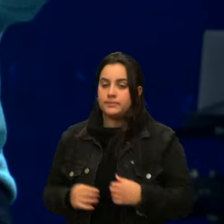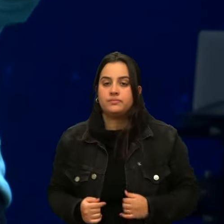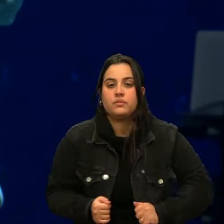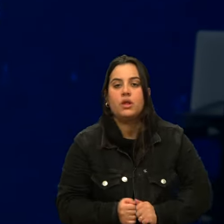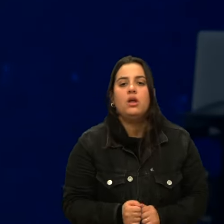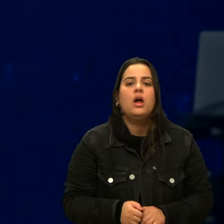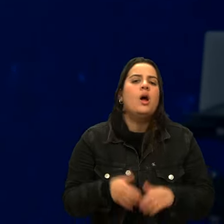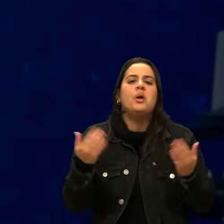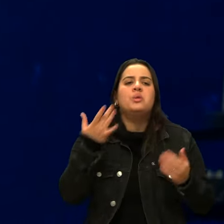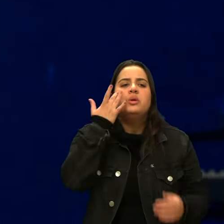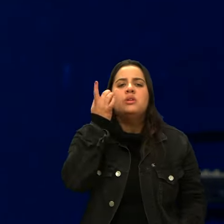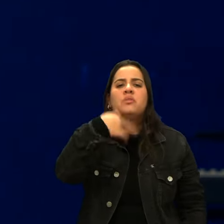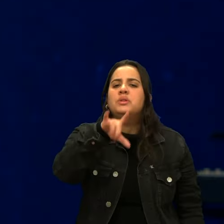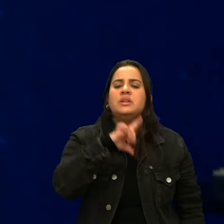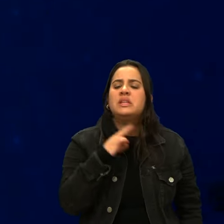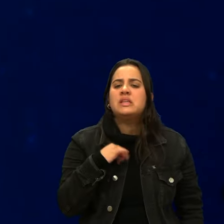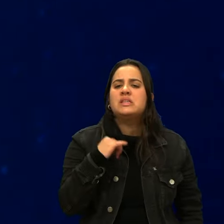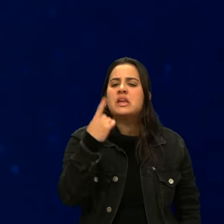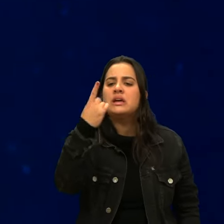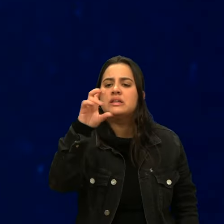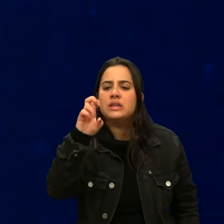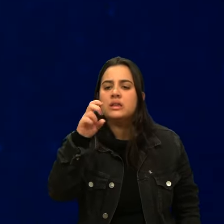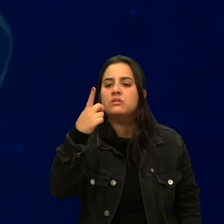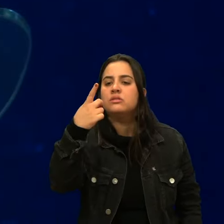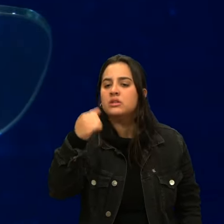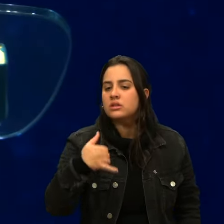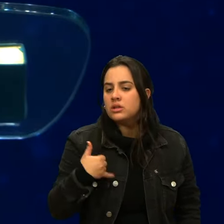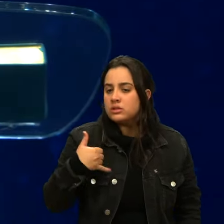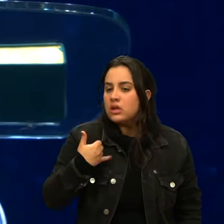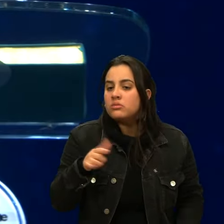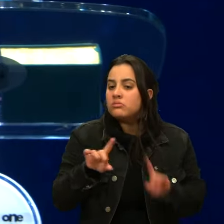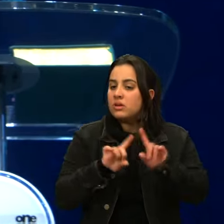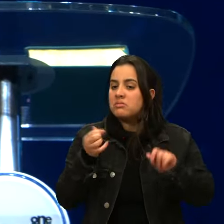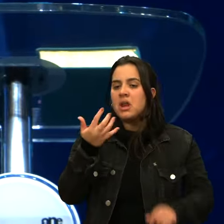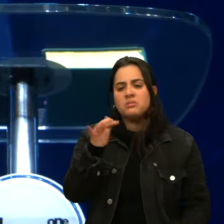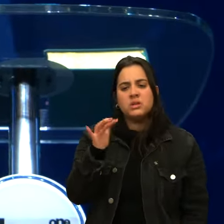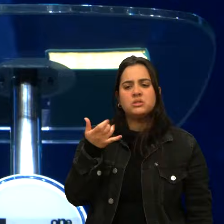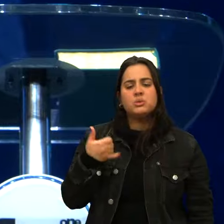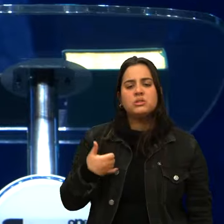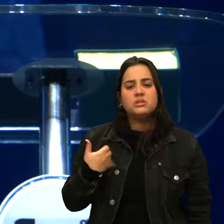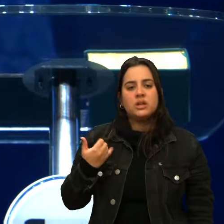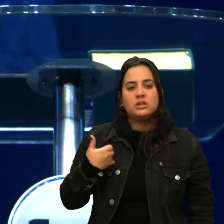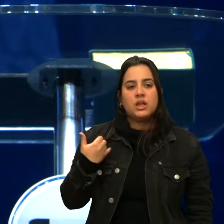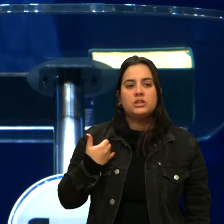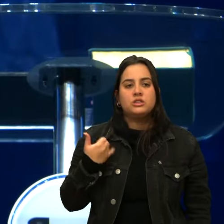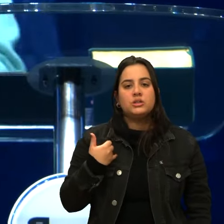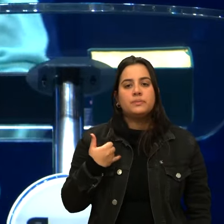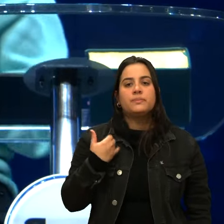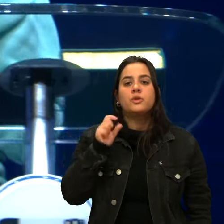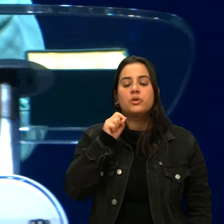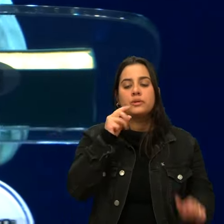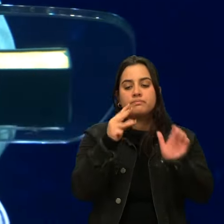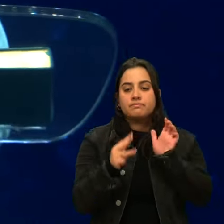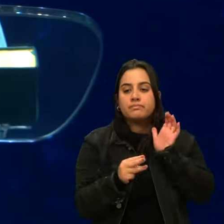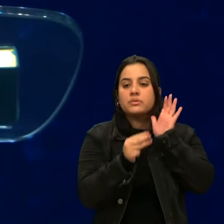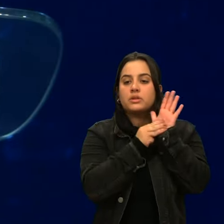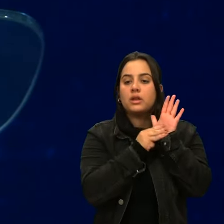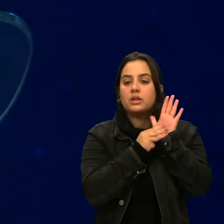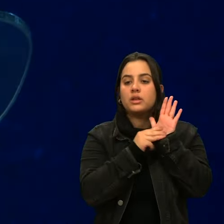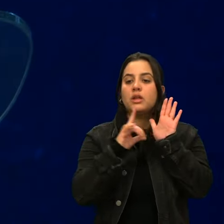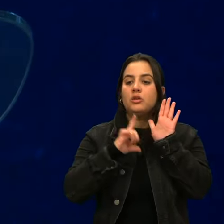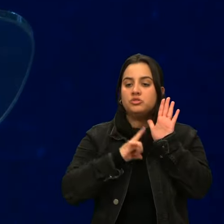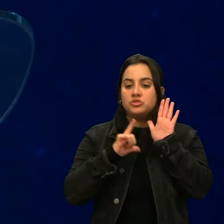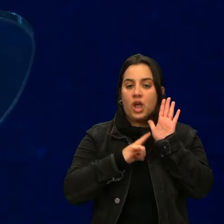têm entre 15 e 17 anos. Mas essa era mais ou menos a idade que Daniel tinha quando ele foi levado.